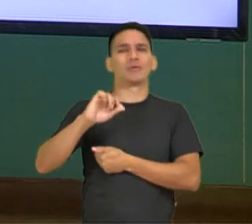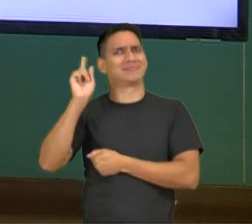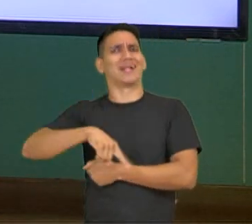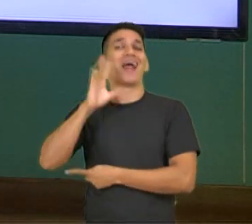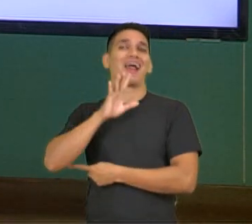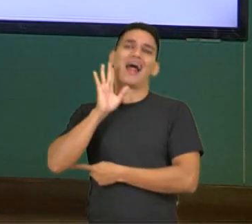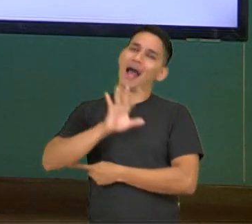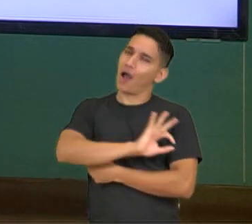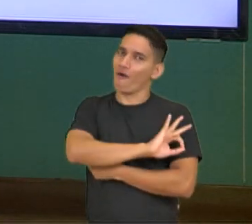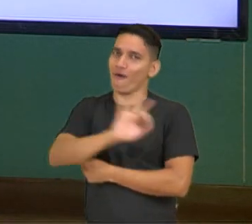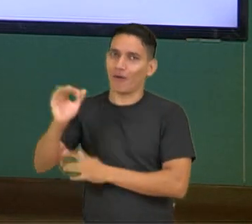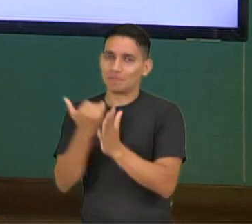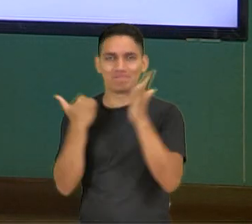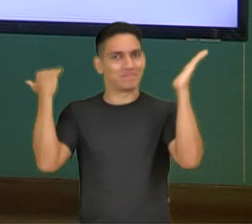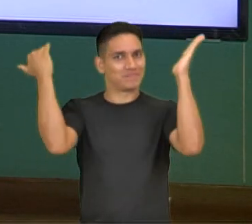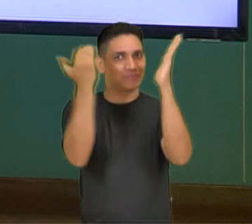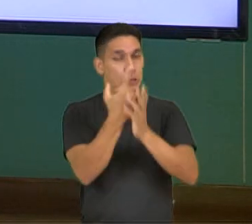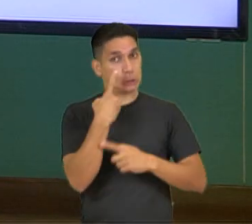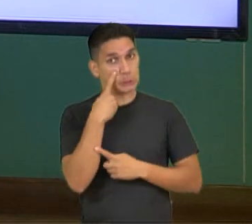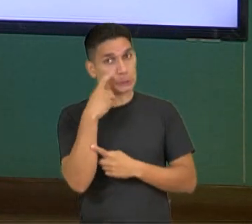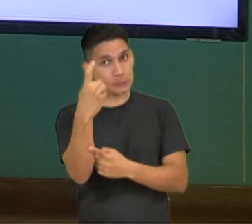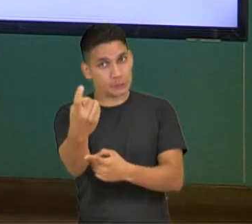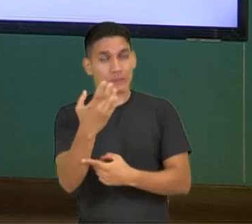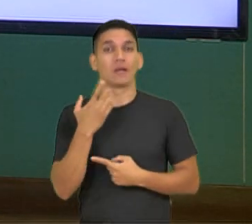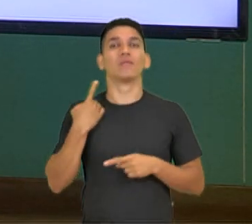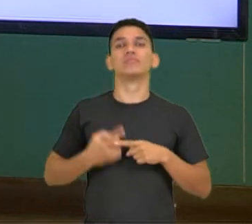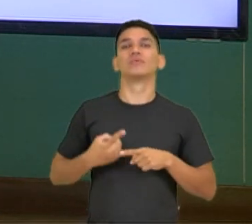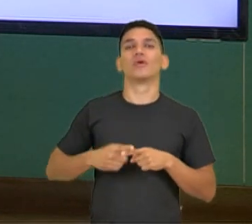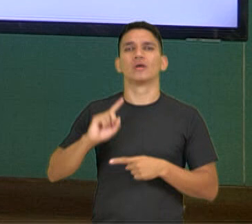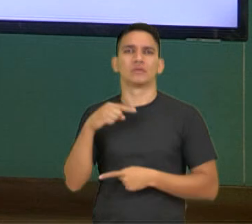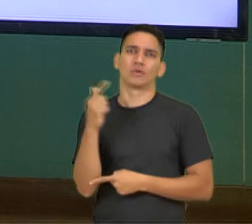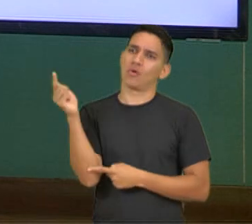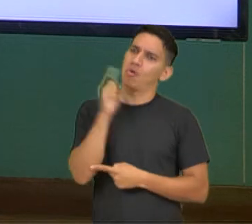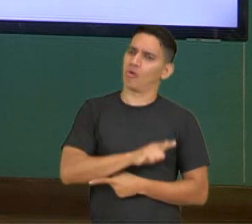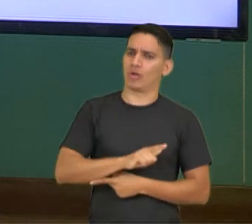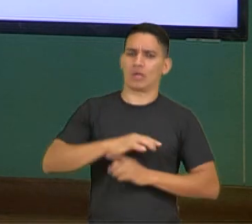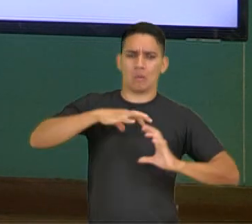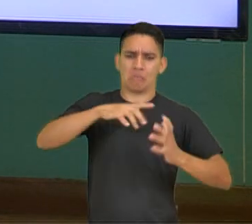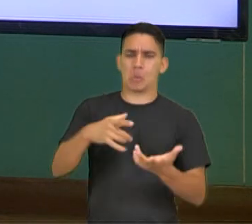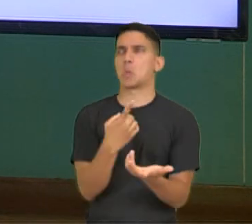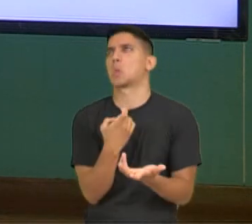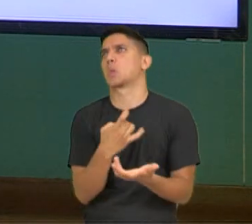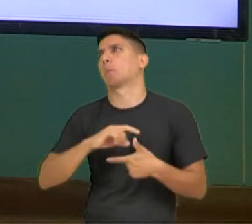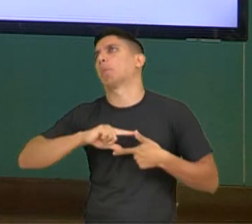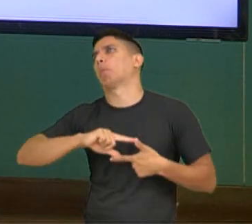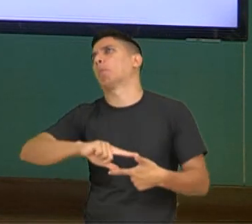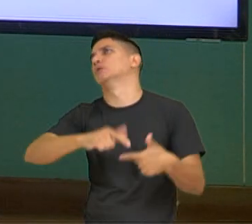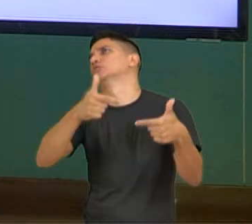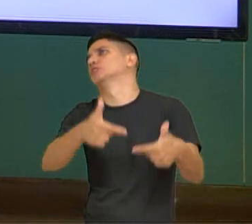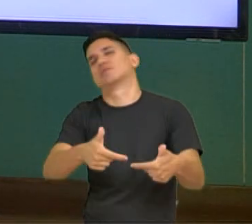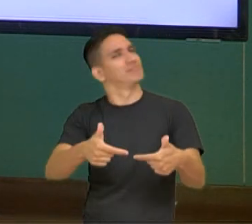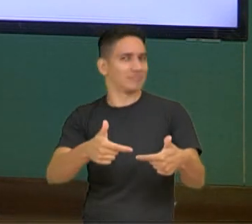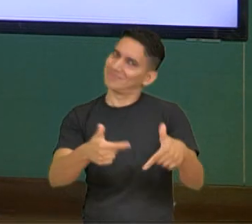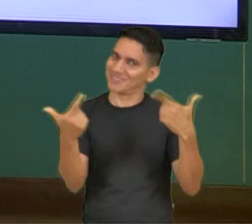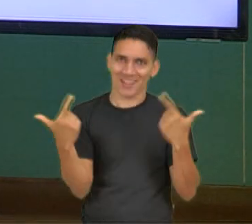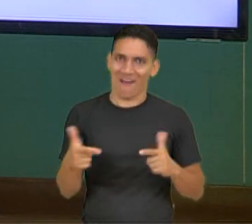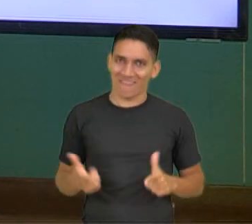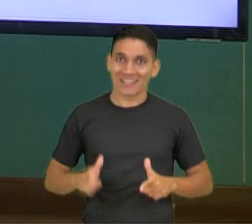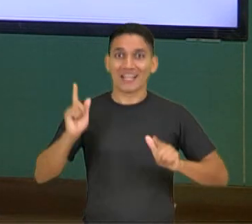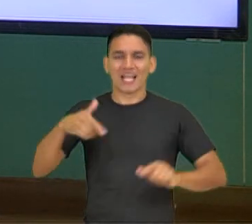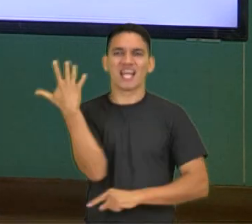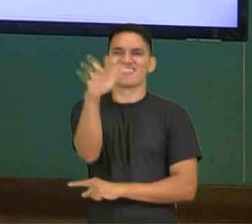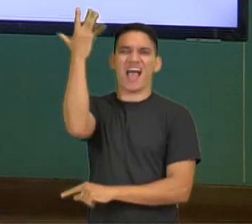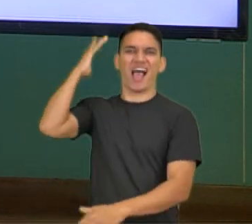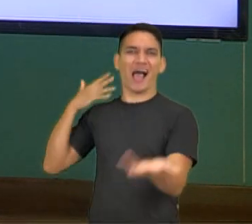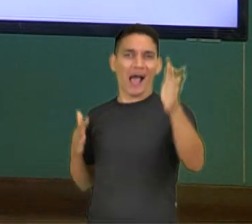bacana, extremamente interessante, porque nós não temos um mundo monótono, nós não temos uma natureza monótona, nós